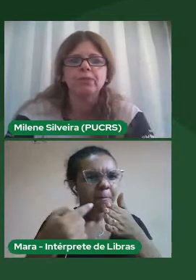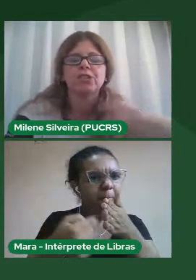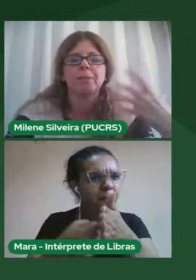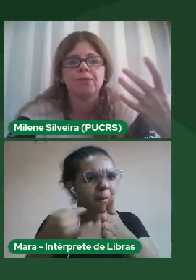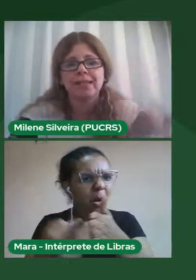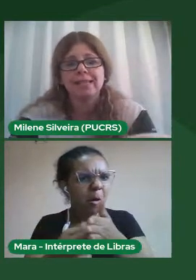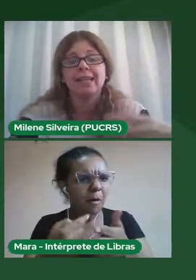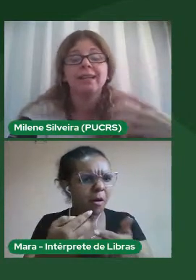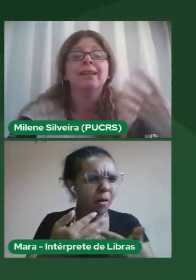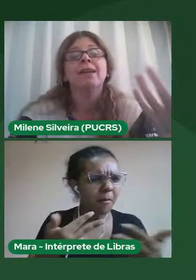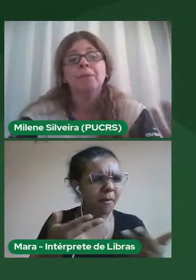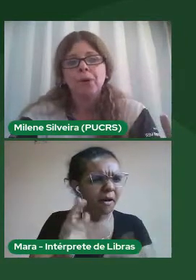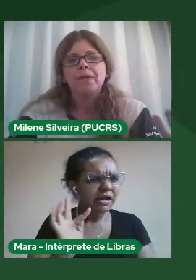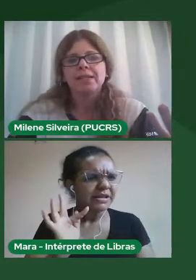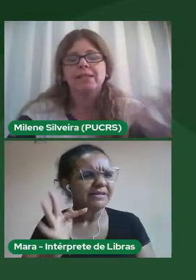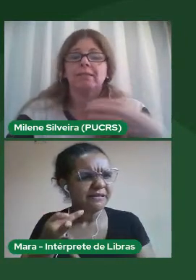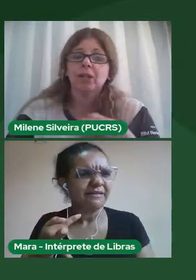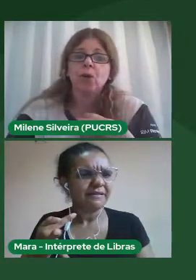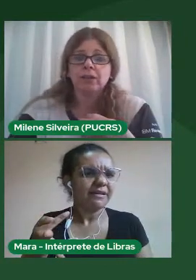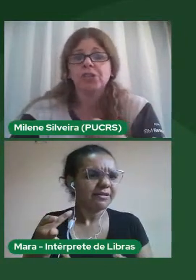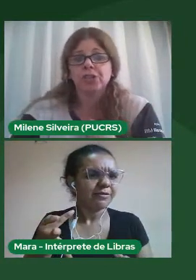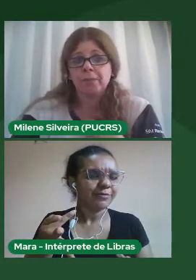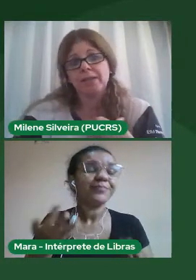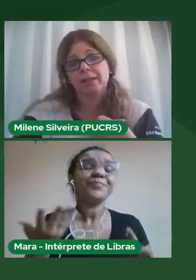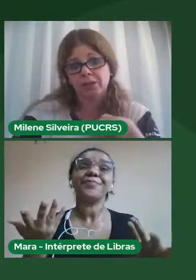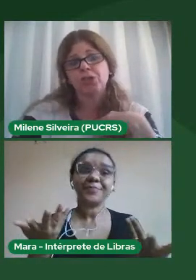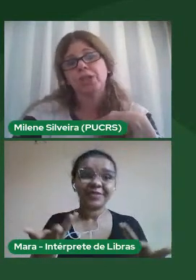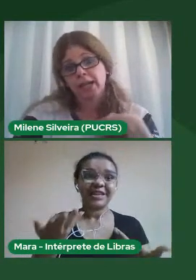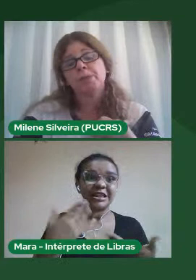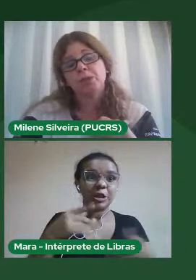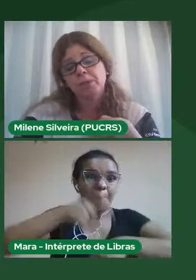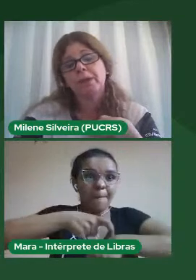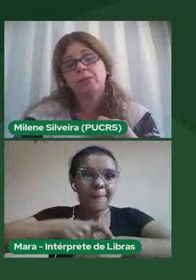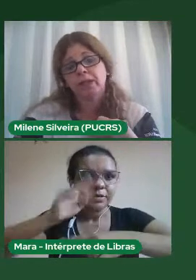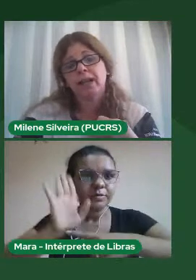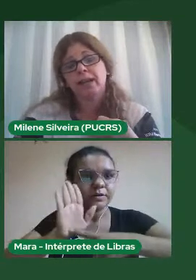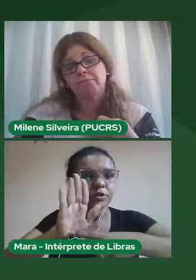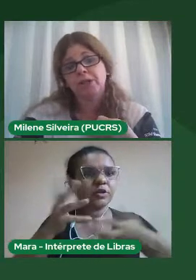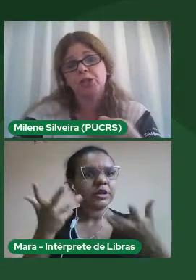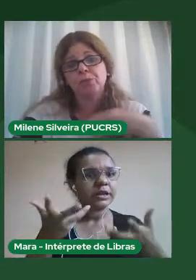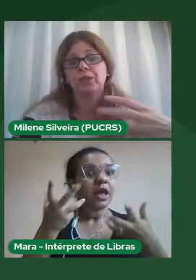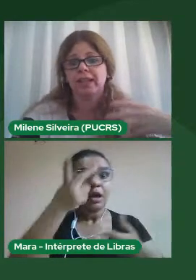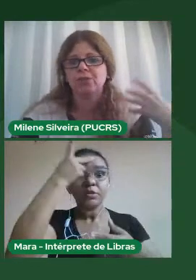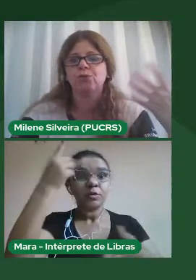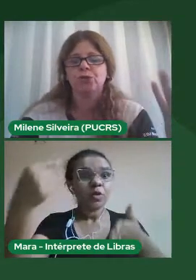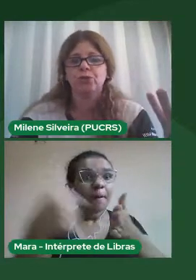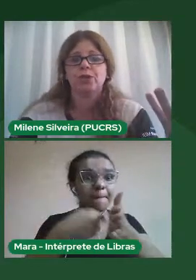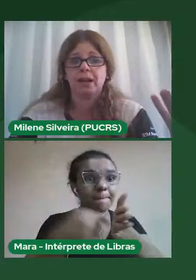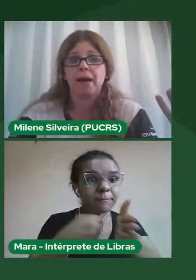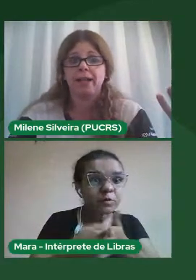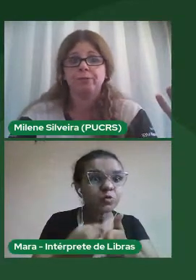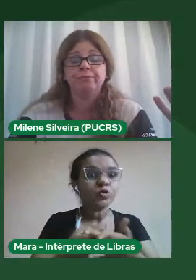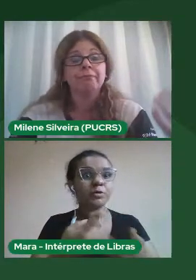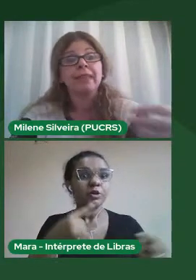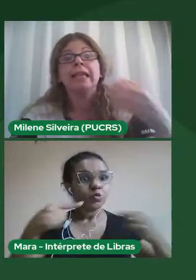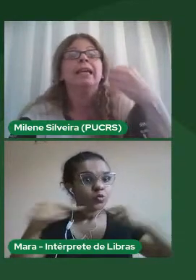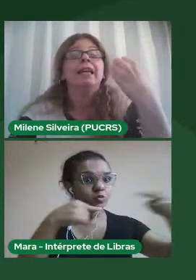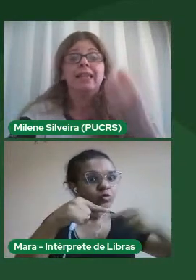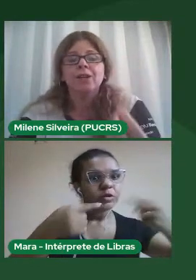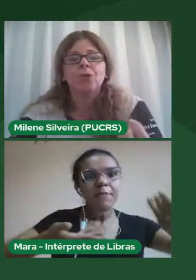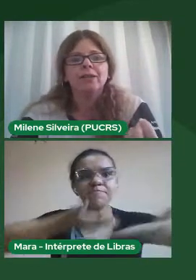série de perguntas já para fazer. Pô, mas assim, enquanto a gente está apresentando, a gente quer que as pessoas perguntem, né? Para a gente poder discutir o nosso